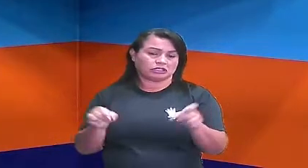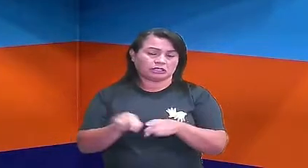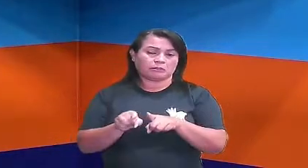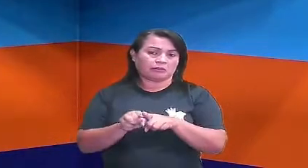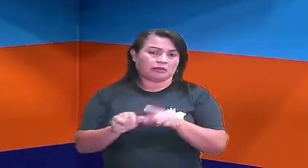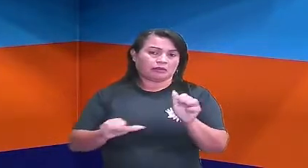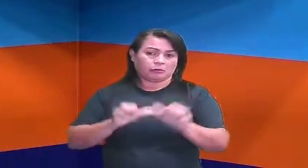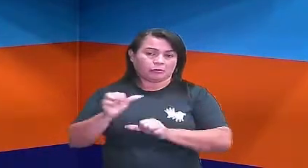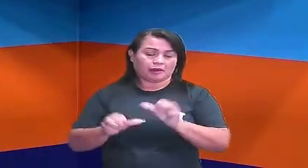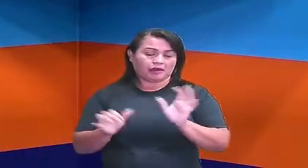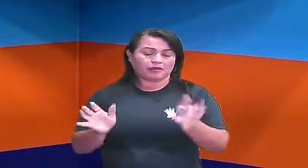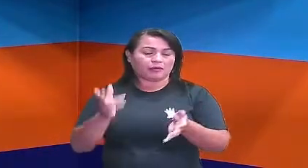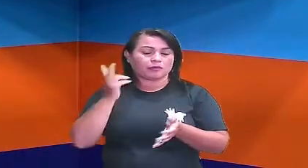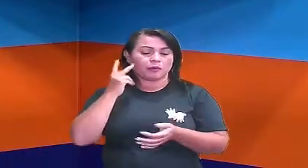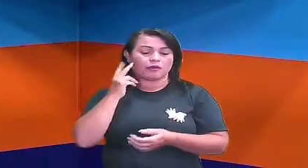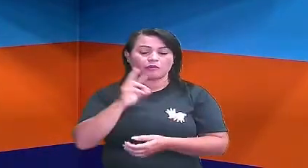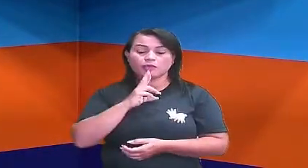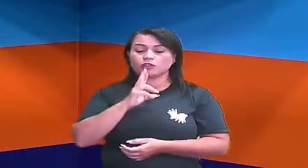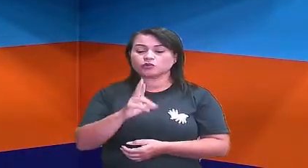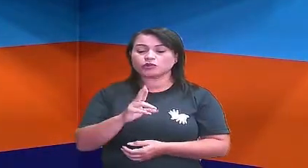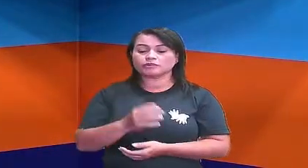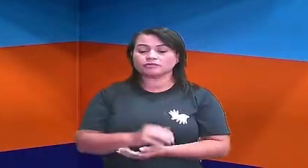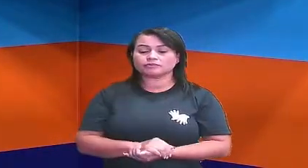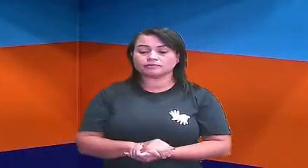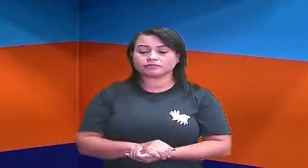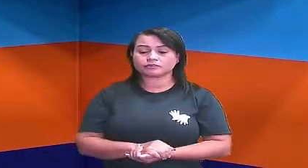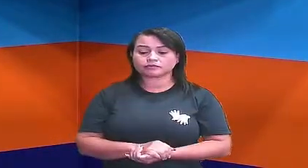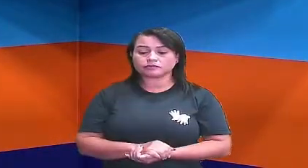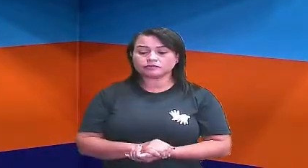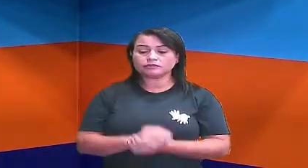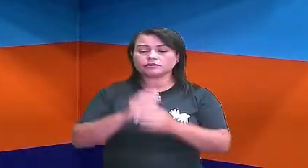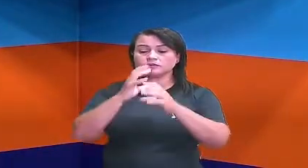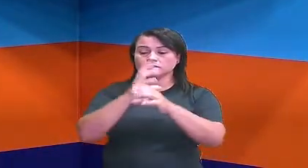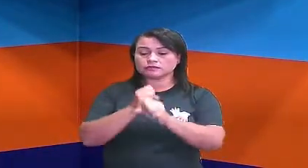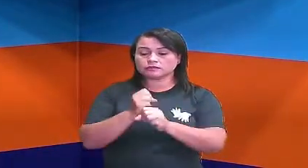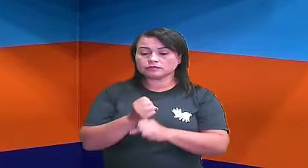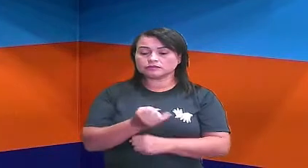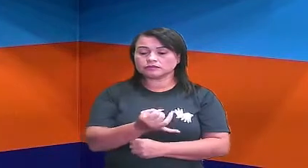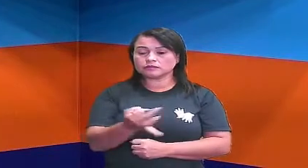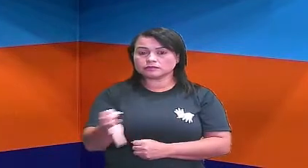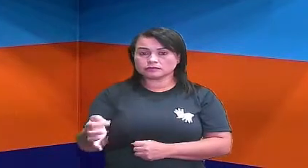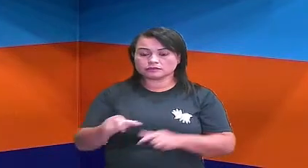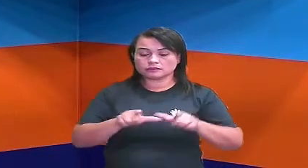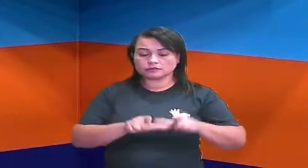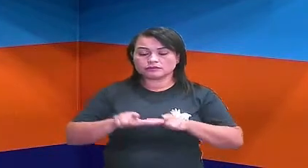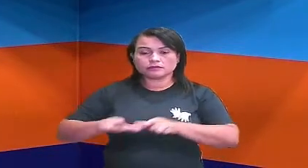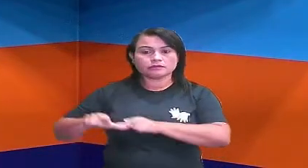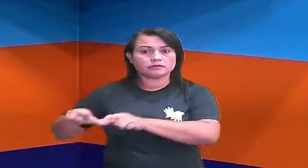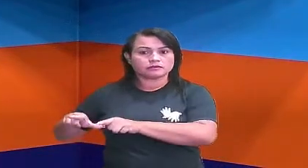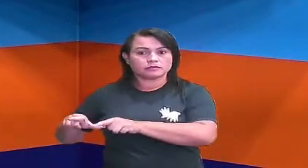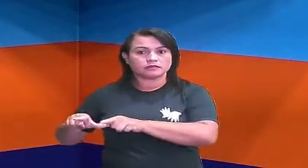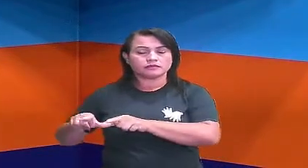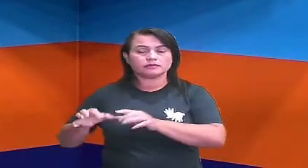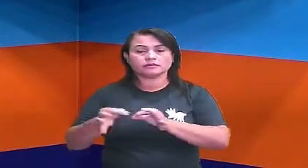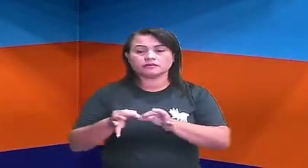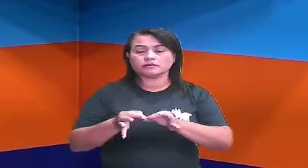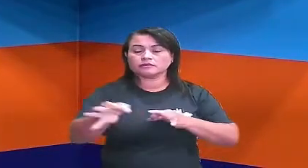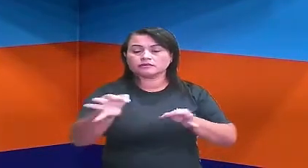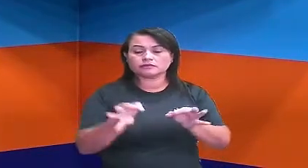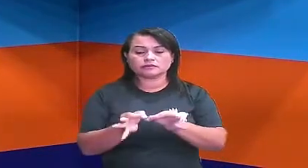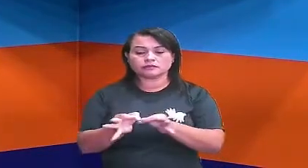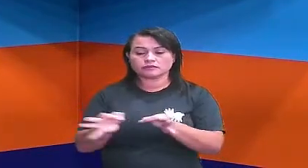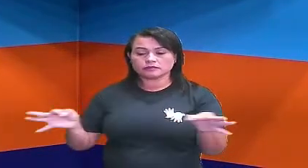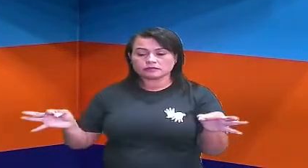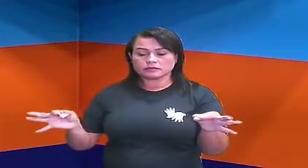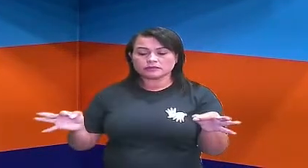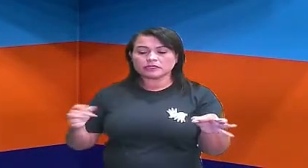mas tranquilo, vamos tentar fazer dessa forma aqui. Calcular a quantidade de cartões no comprimento e na largura. Se